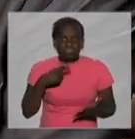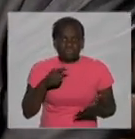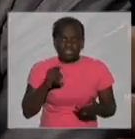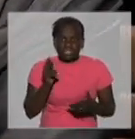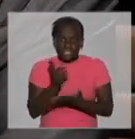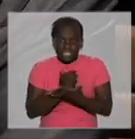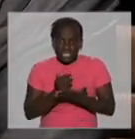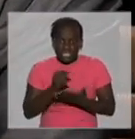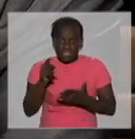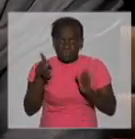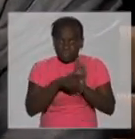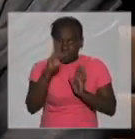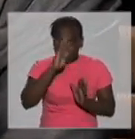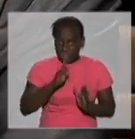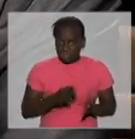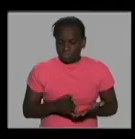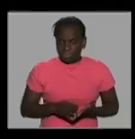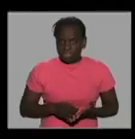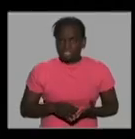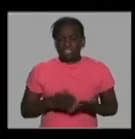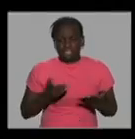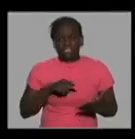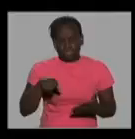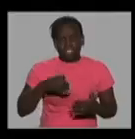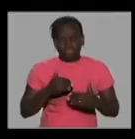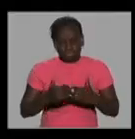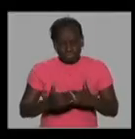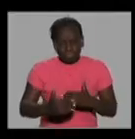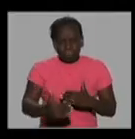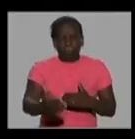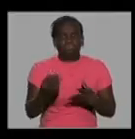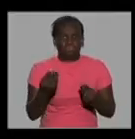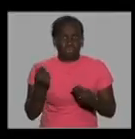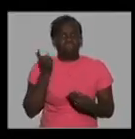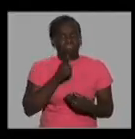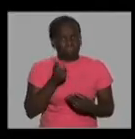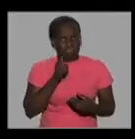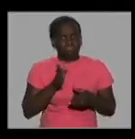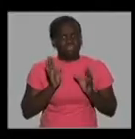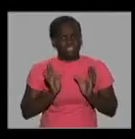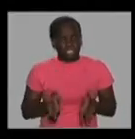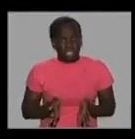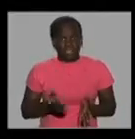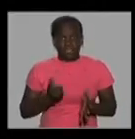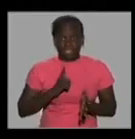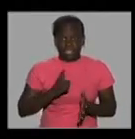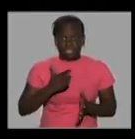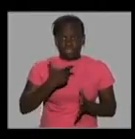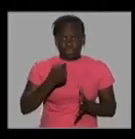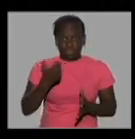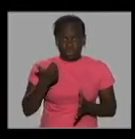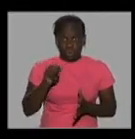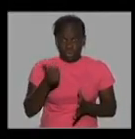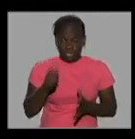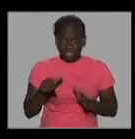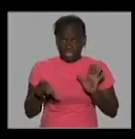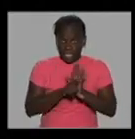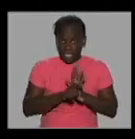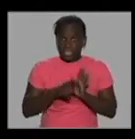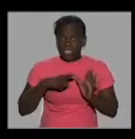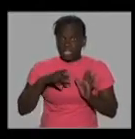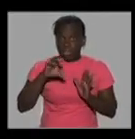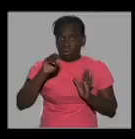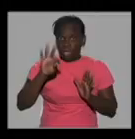resistência à animação nacional? Não, a gente avançou bastante, né? Teve uma lei em 2011 de cotas de